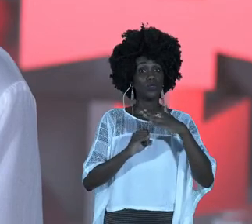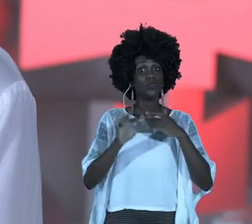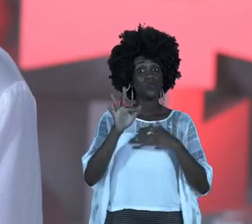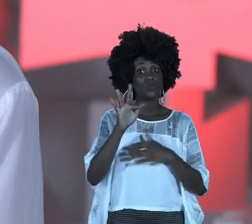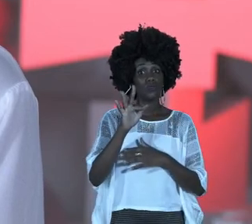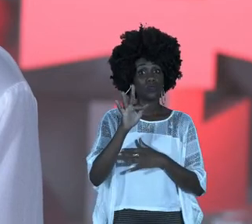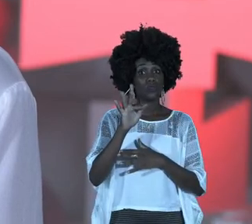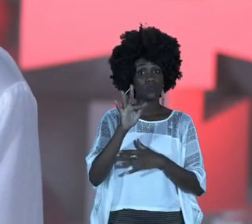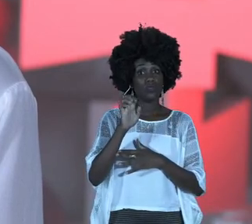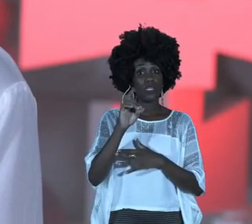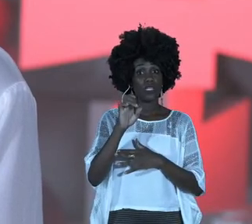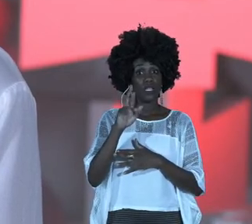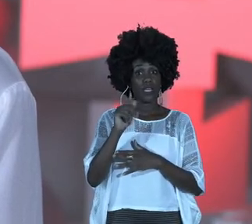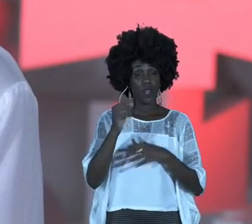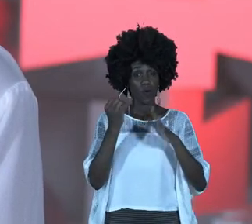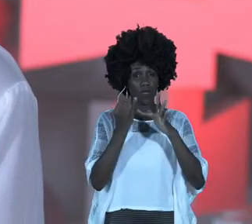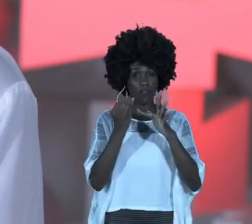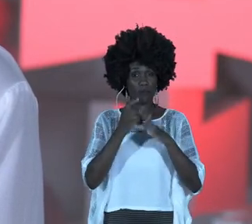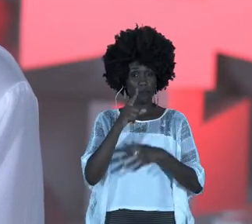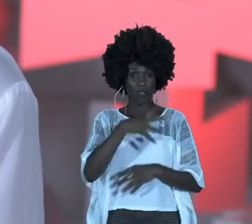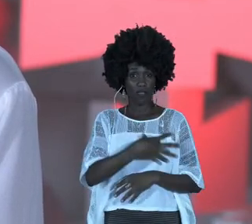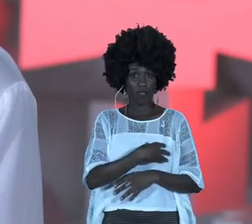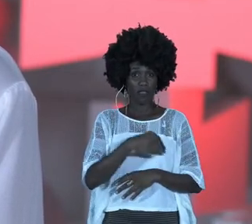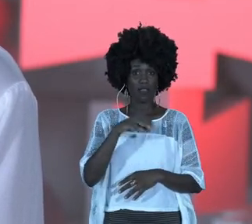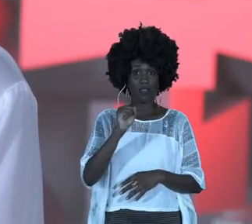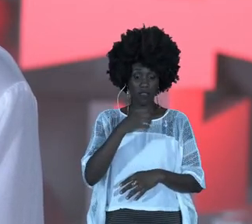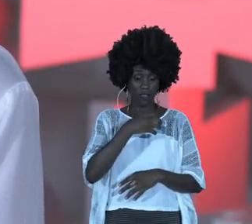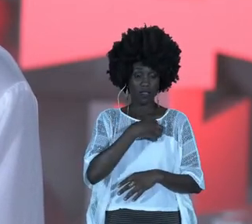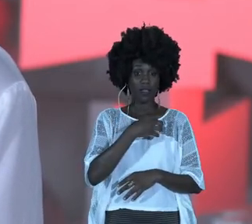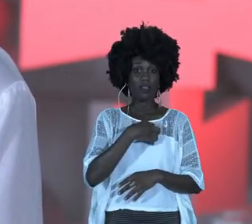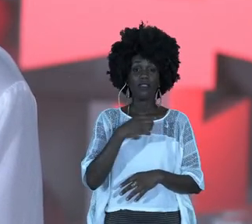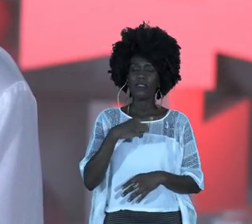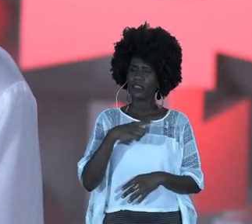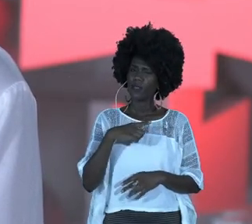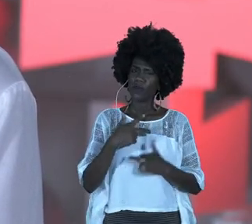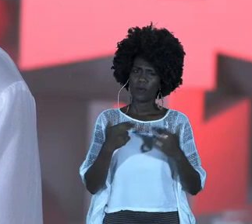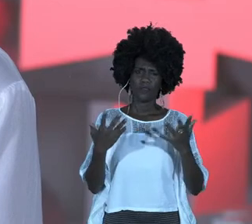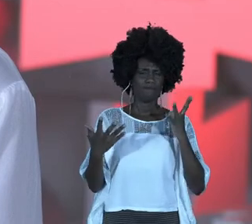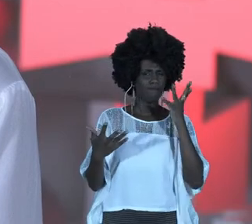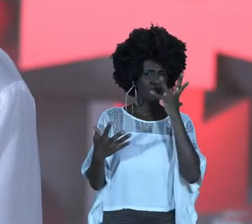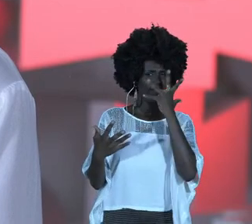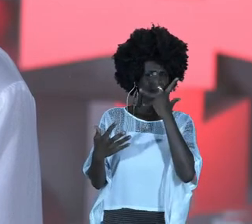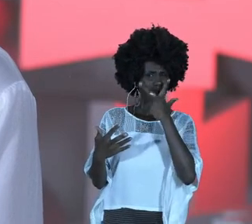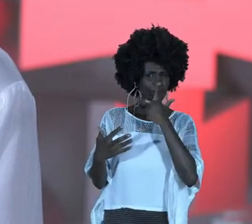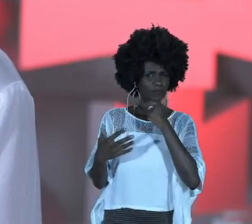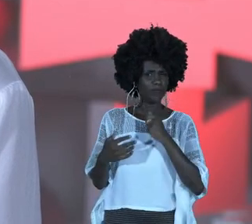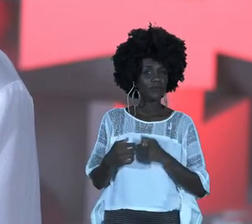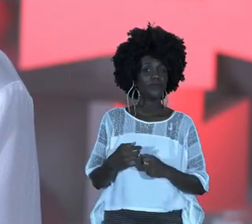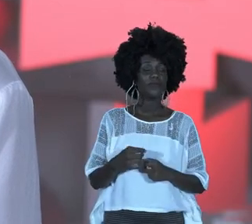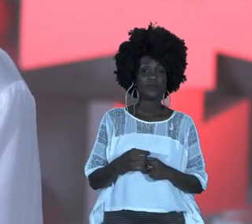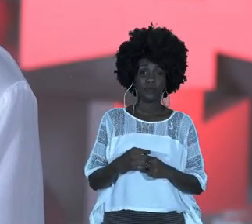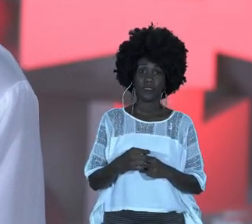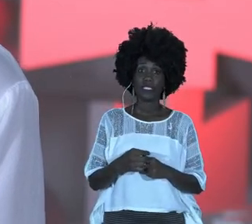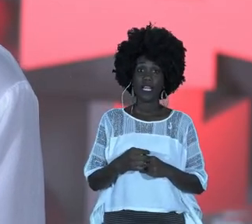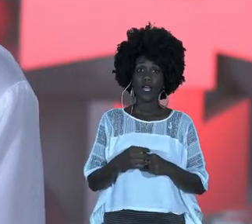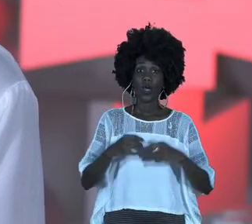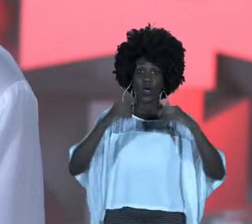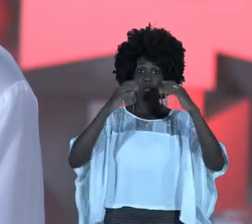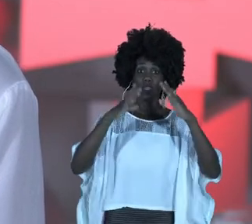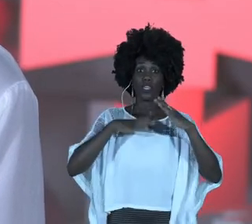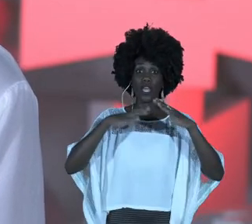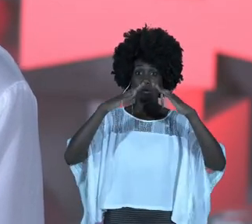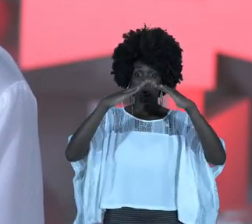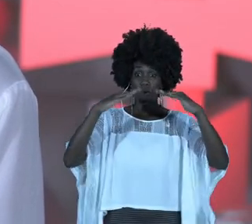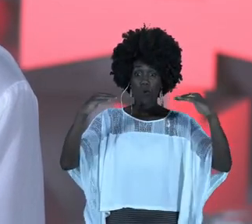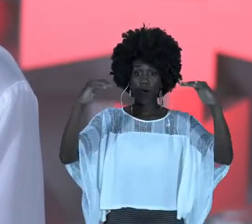Federal da Bahia de Simões Filho tem uma coisa muito linda, que é uma cobertura numa